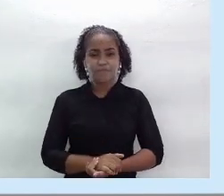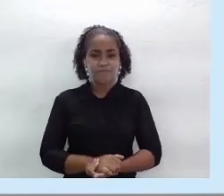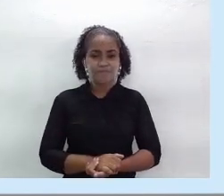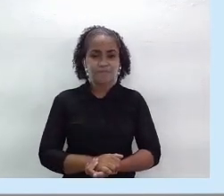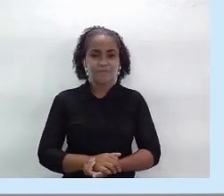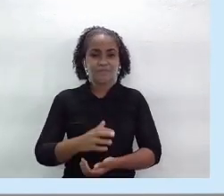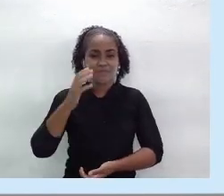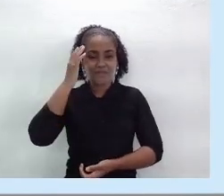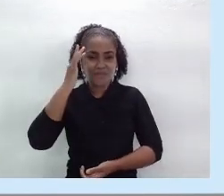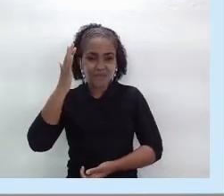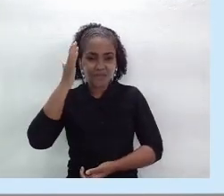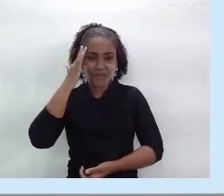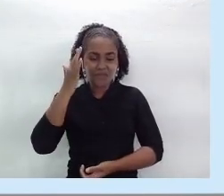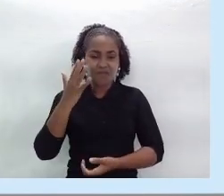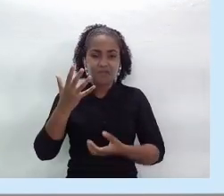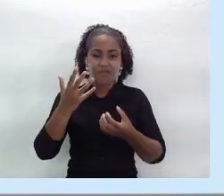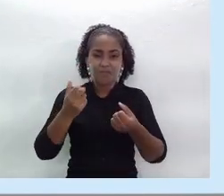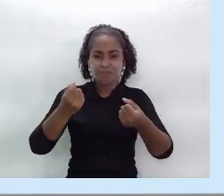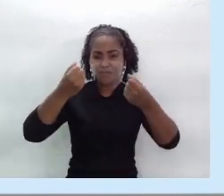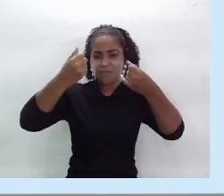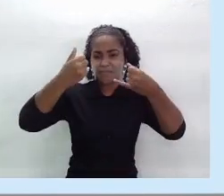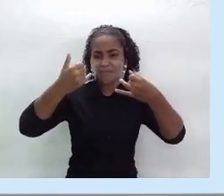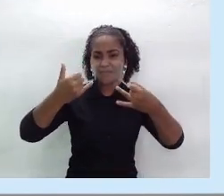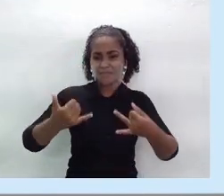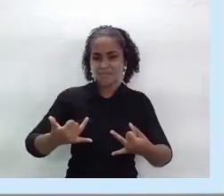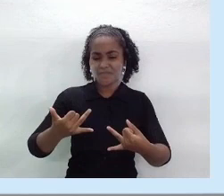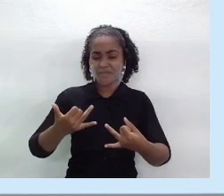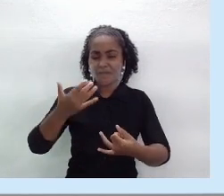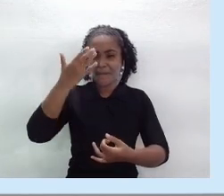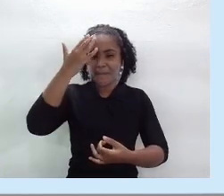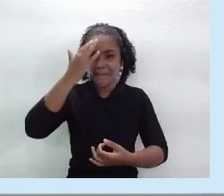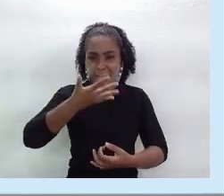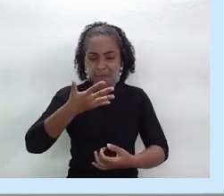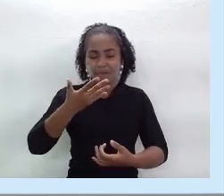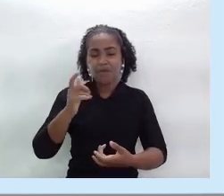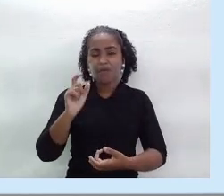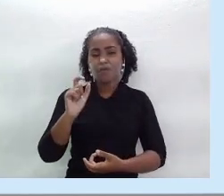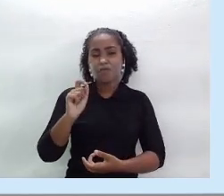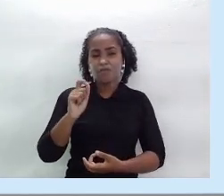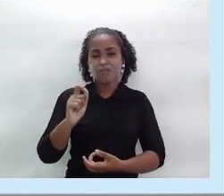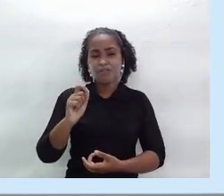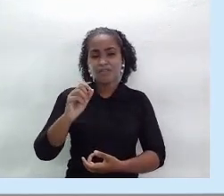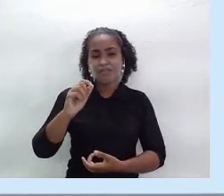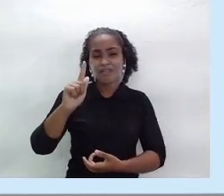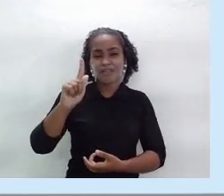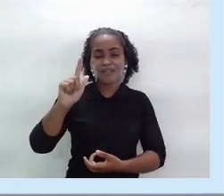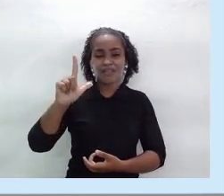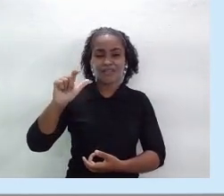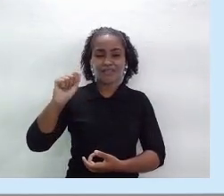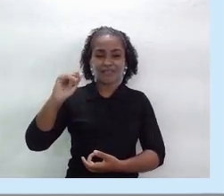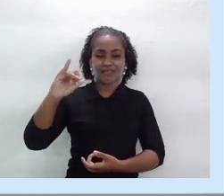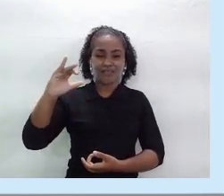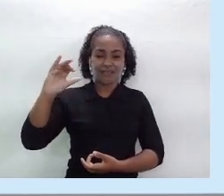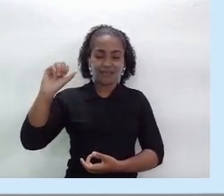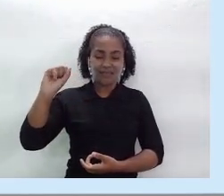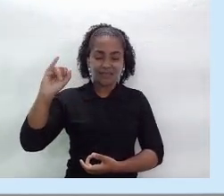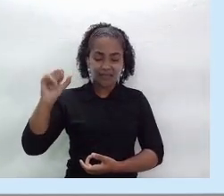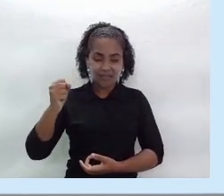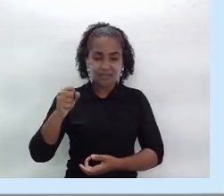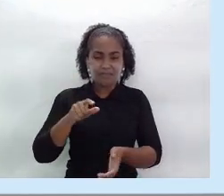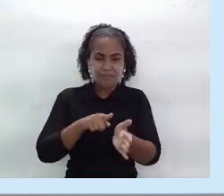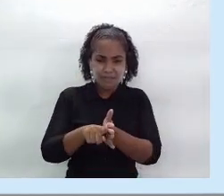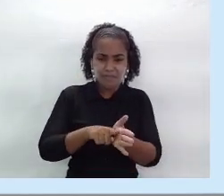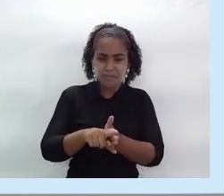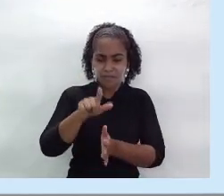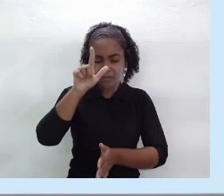deriva continental, bora falar sobre as evidências que são glaciais. Wegener